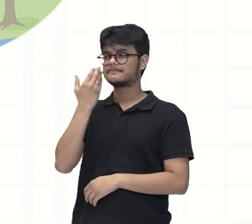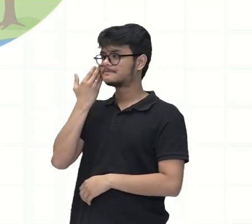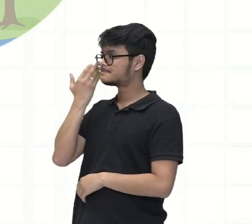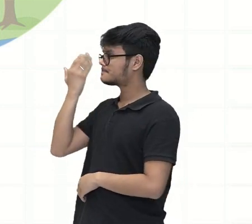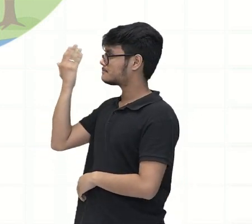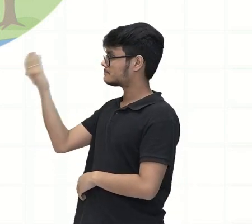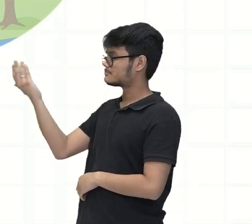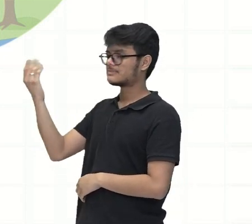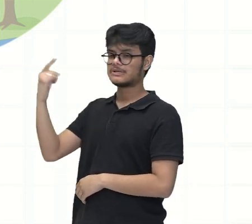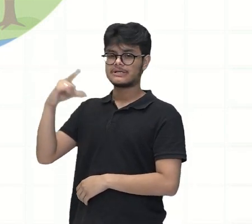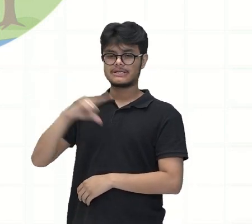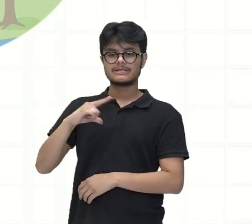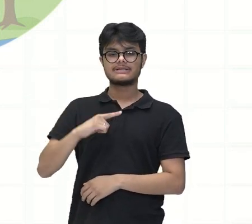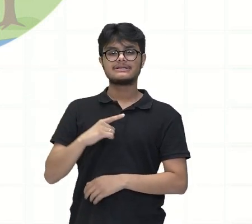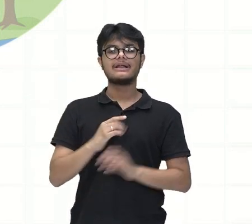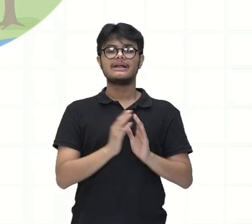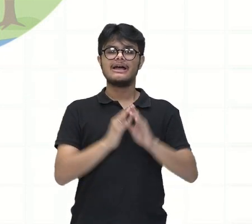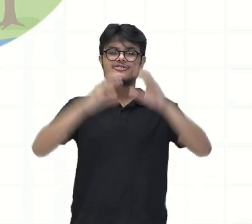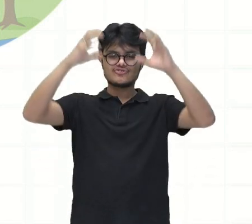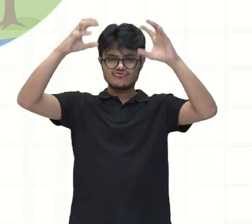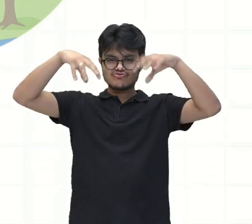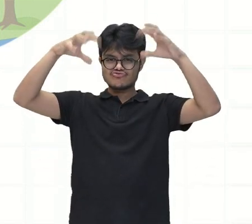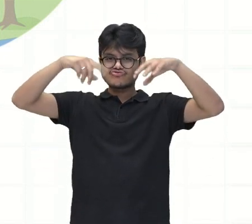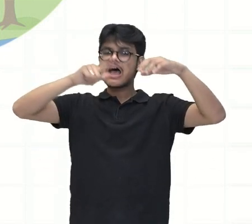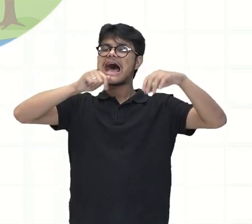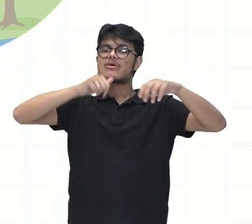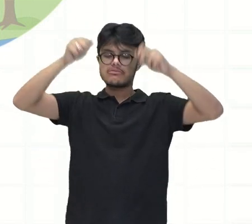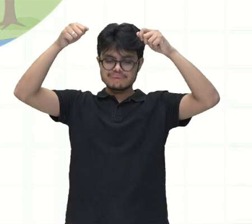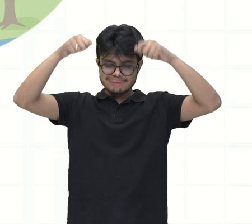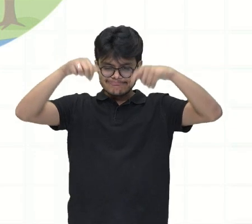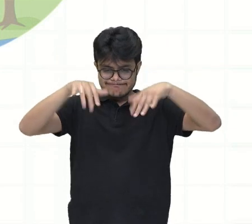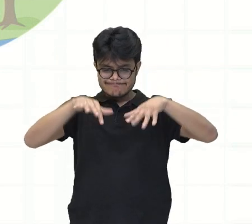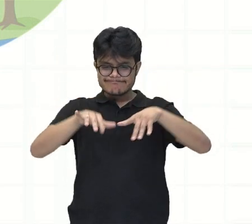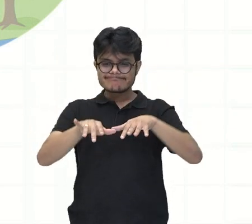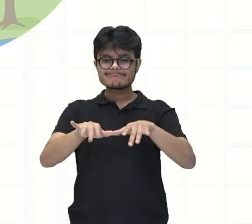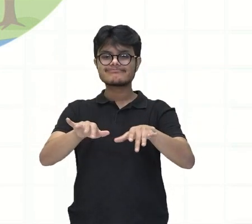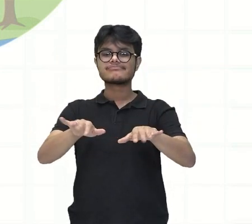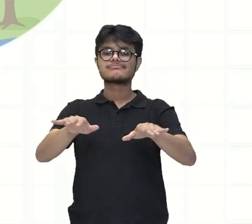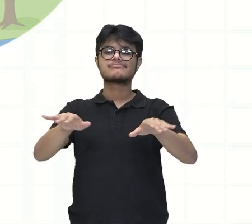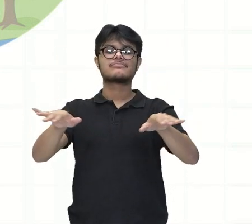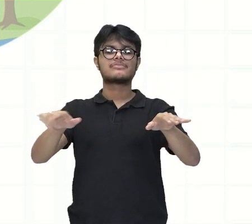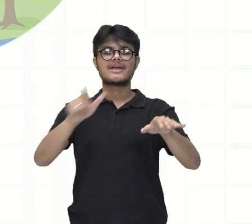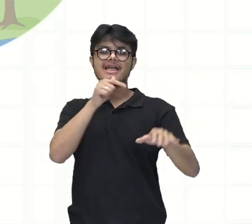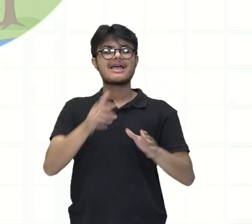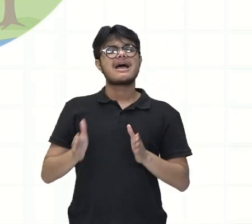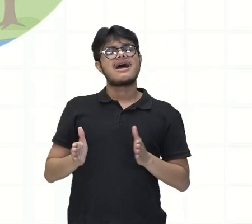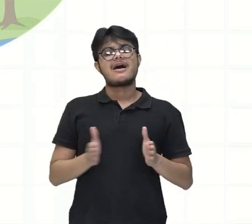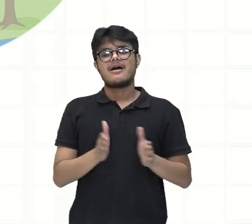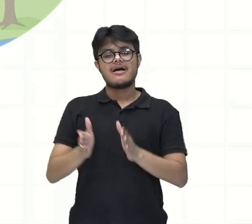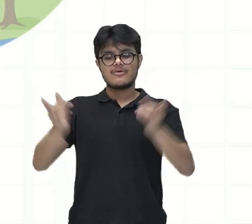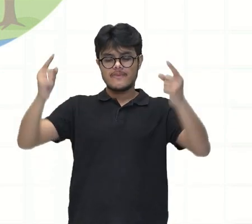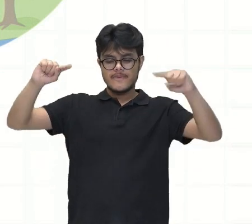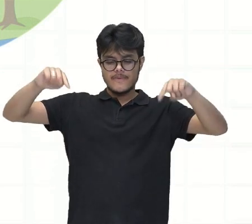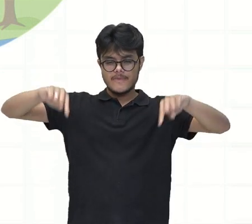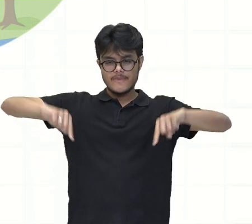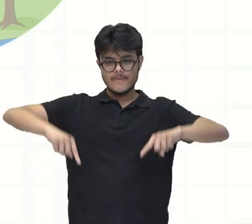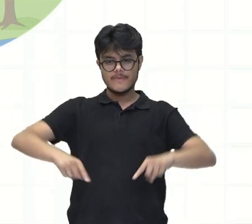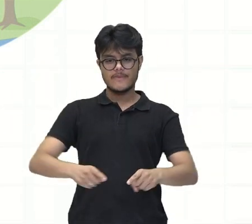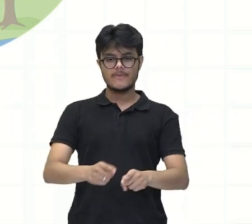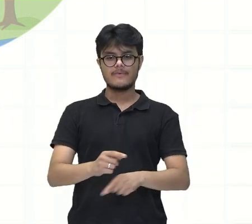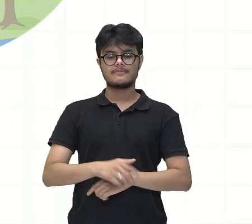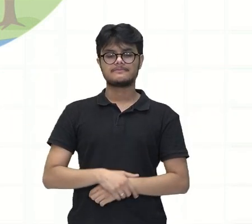ocorrer também a infiltração para as águas subterrâneas,